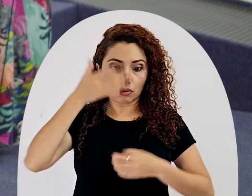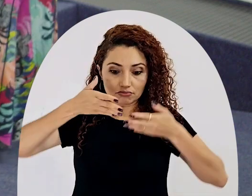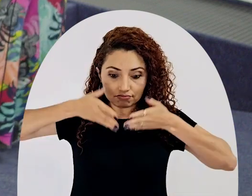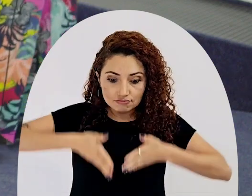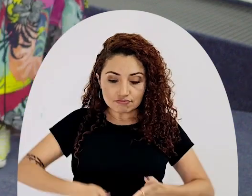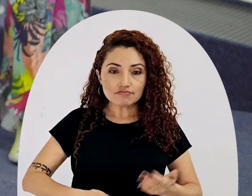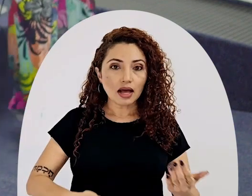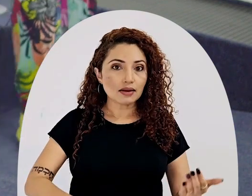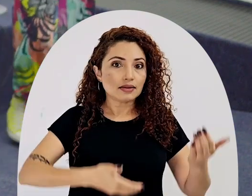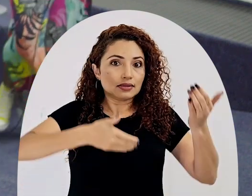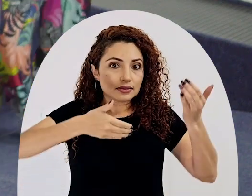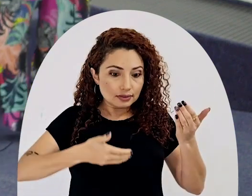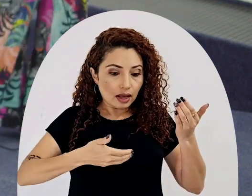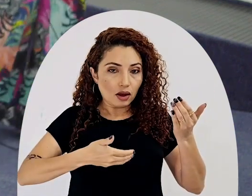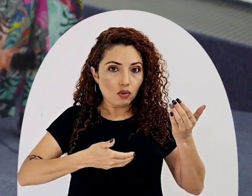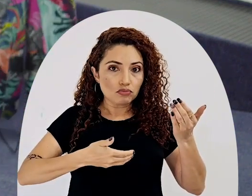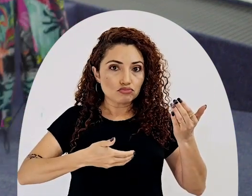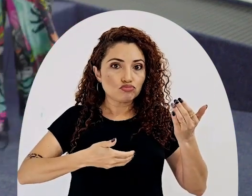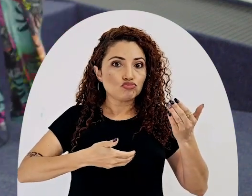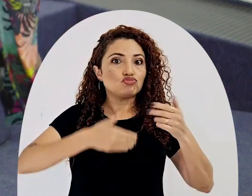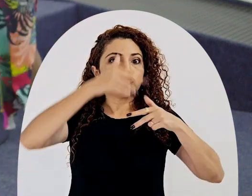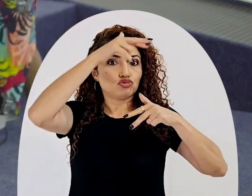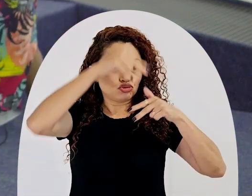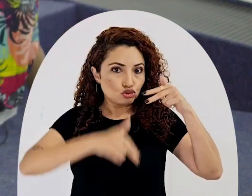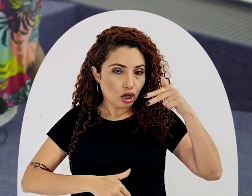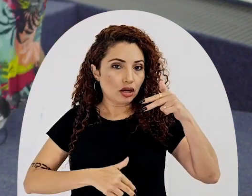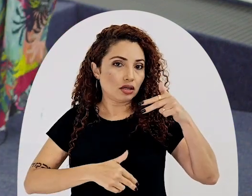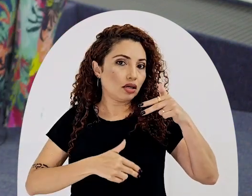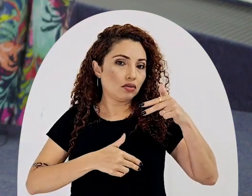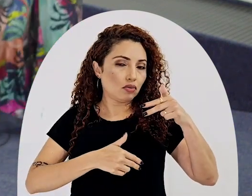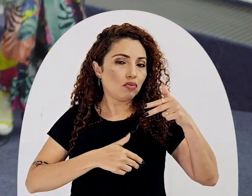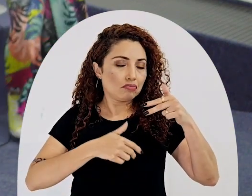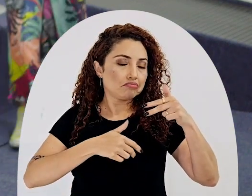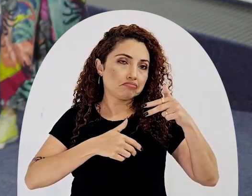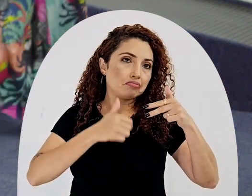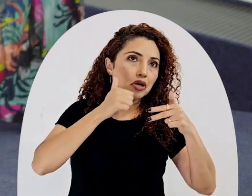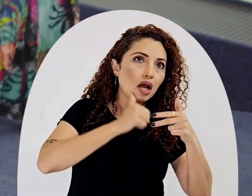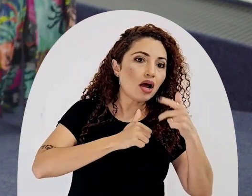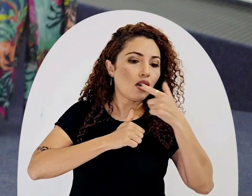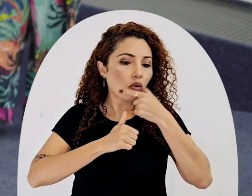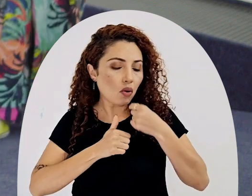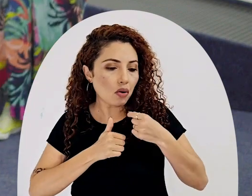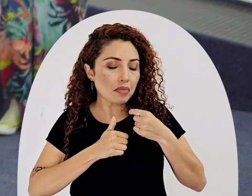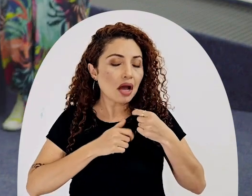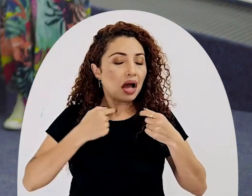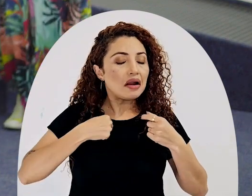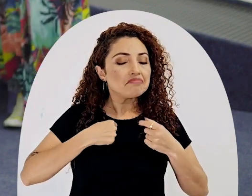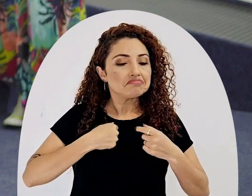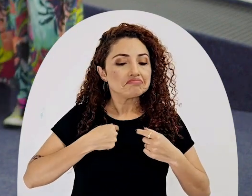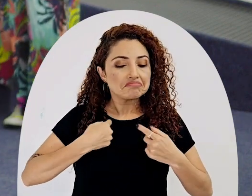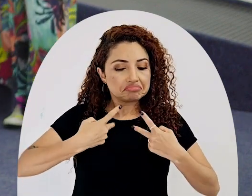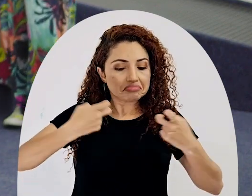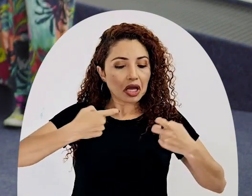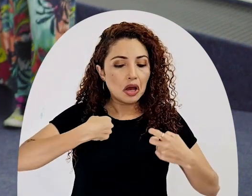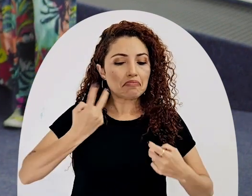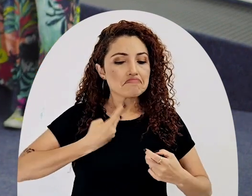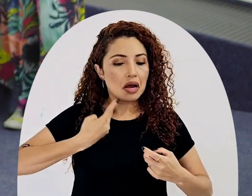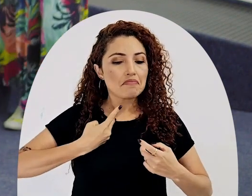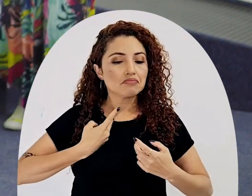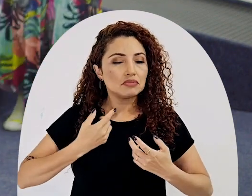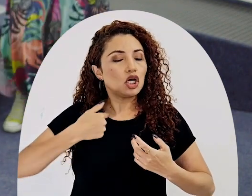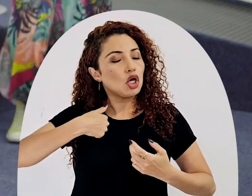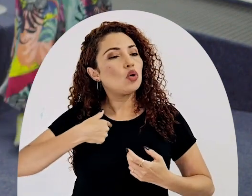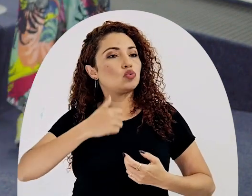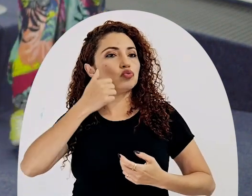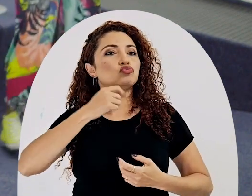identificou com o gênero que foi determinado para ela ao nascer, né? O médico olhou, falou que era uma menina, e ela cresceu achando que era uma menina,